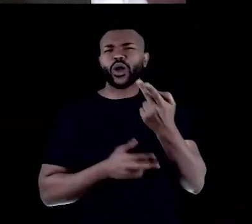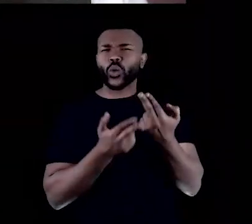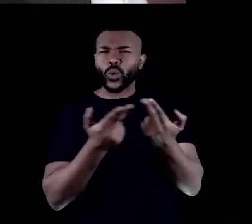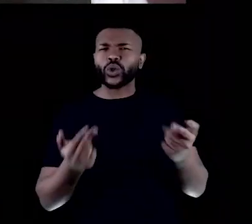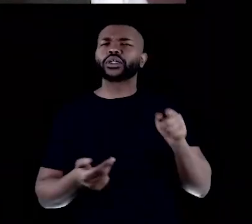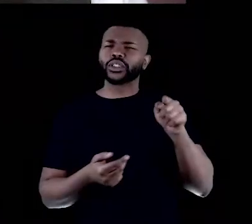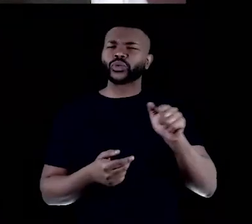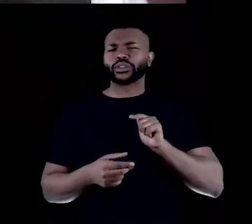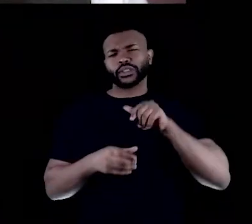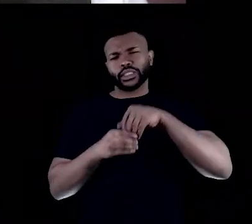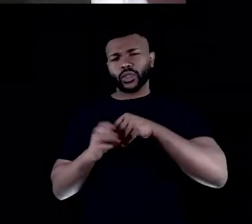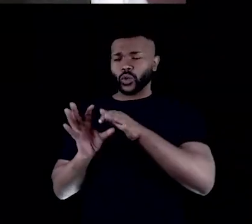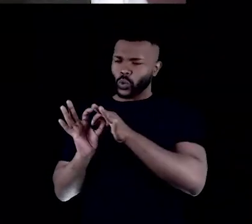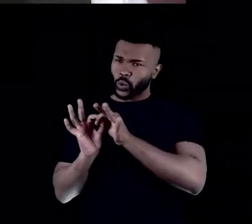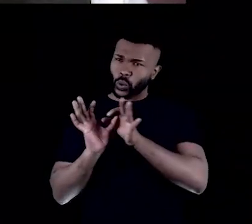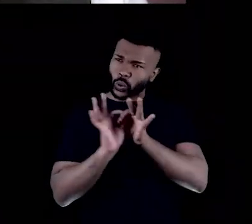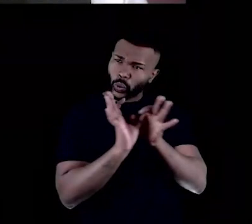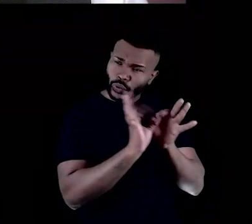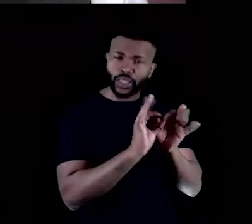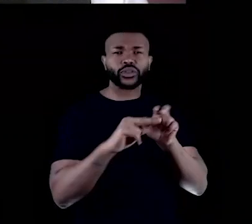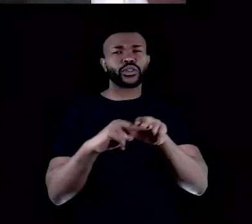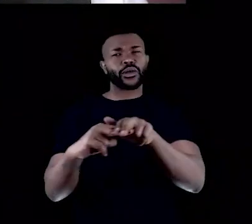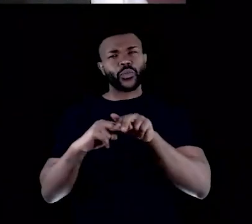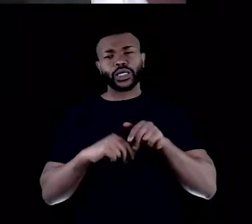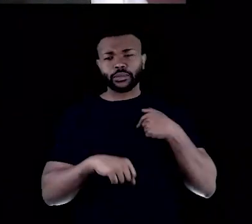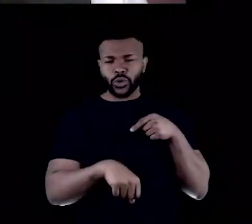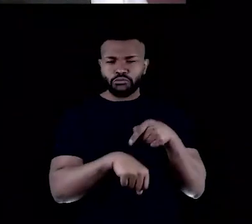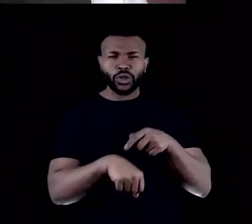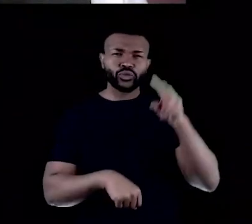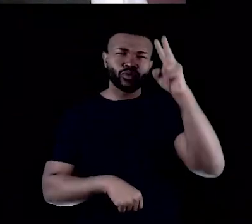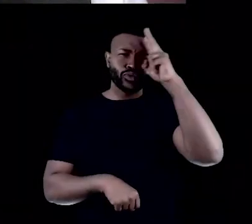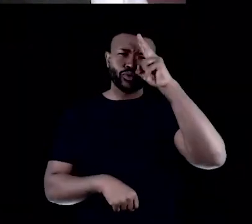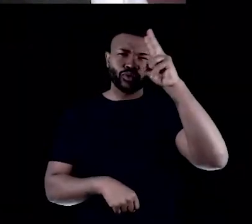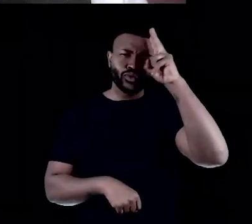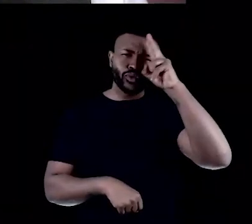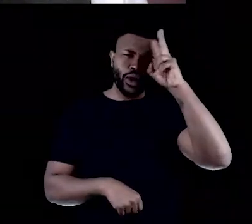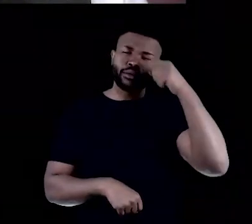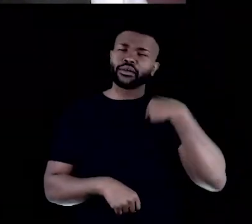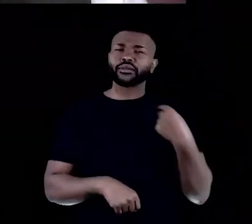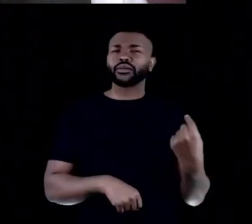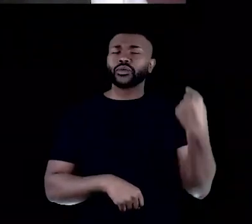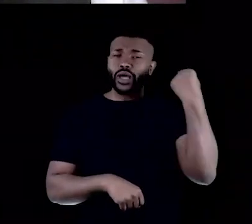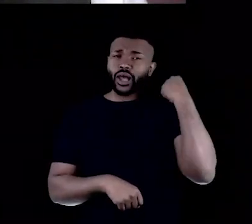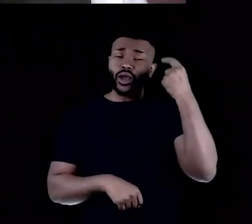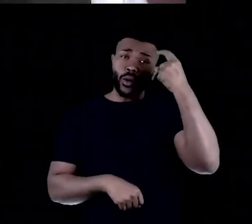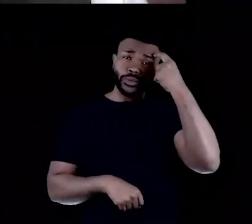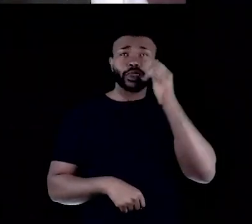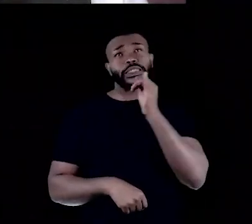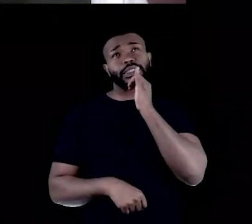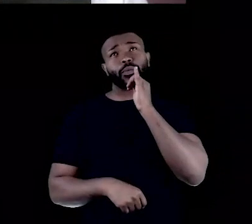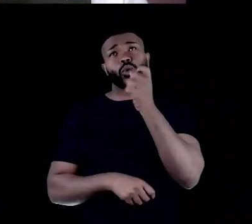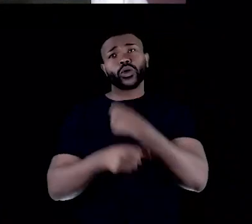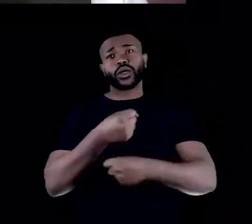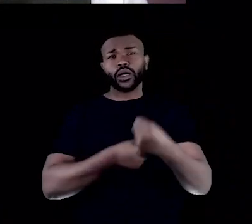que eu não esteja falando de algo, ela vai ser contextualizada a partir do meu momento histórico, do meu recorte, de quem eu era. Eu gosto